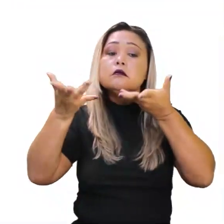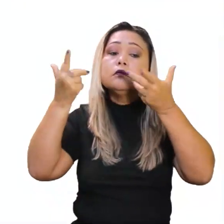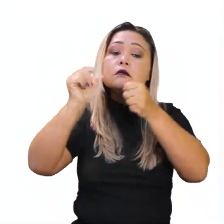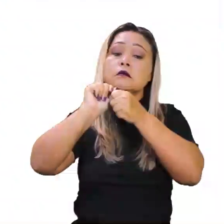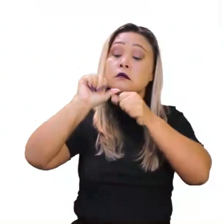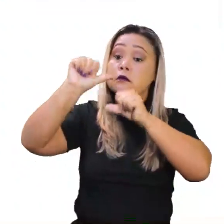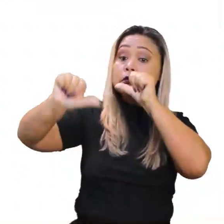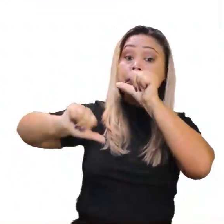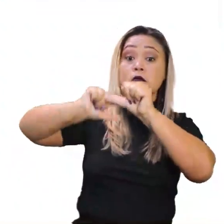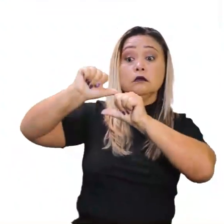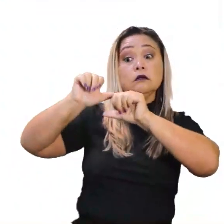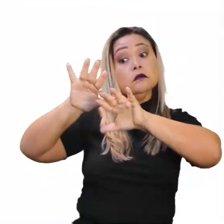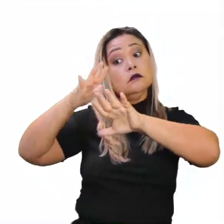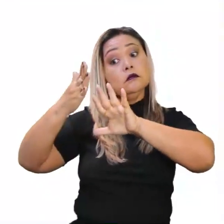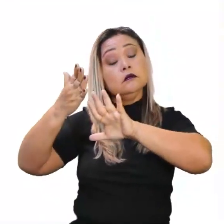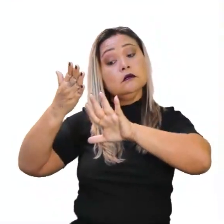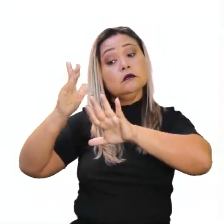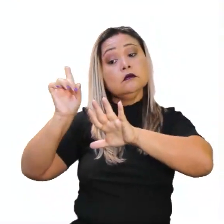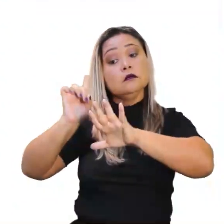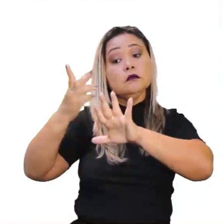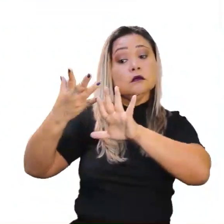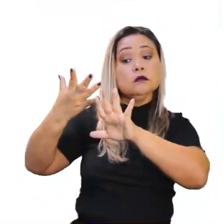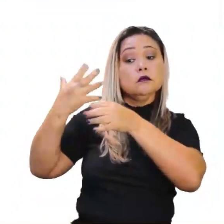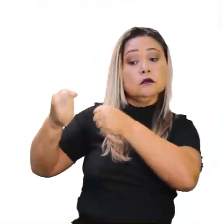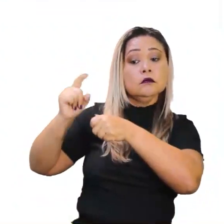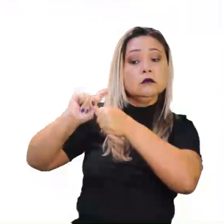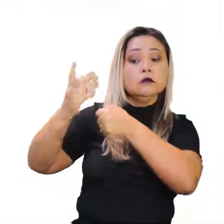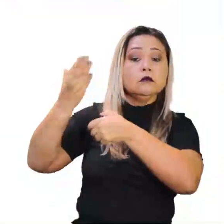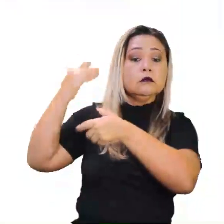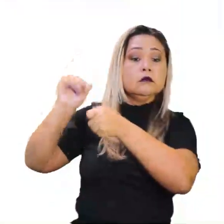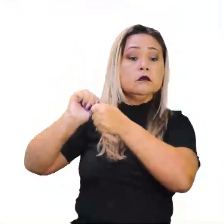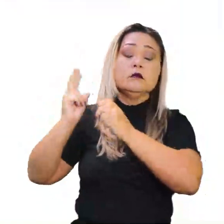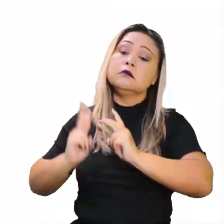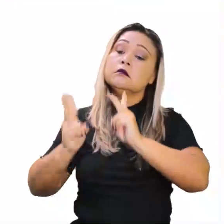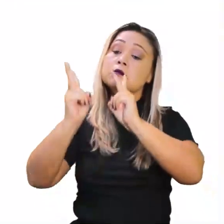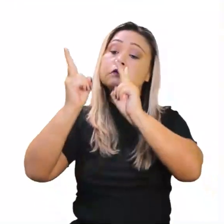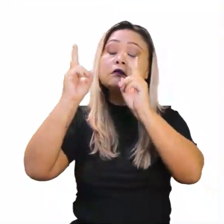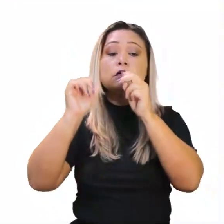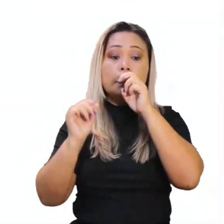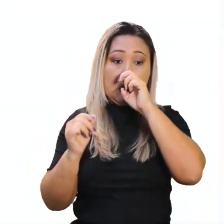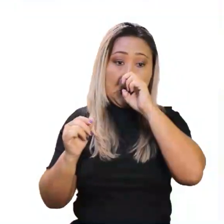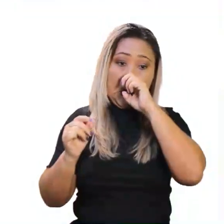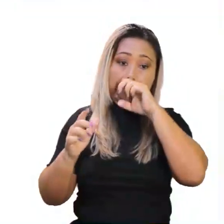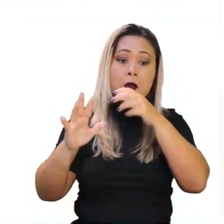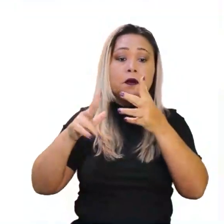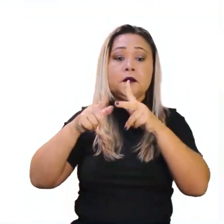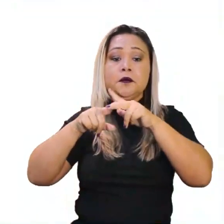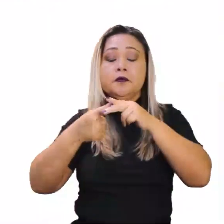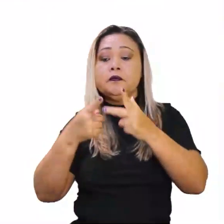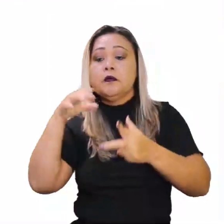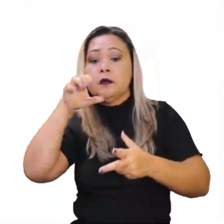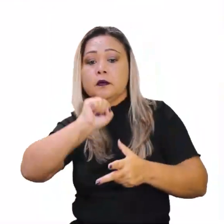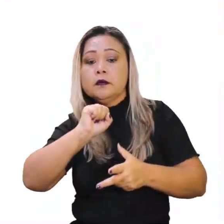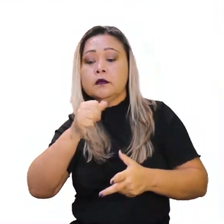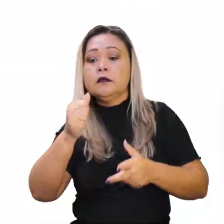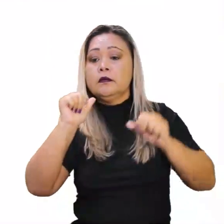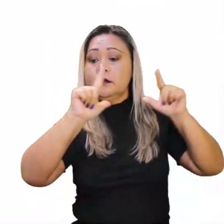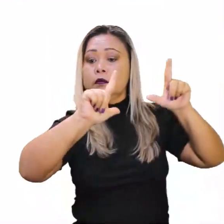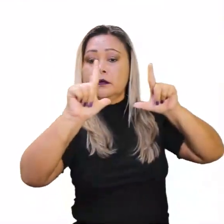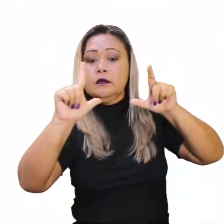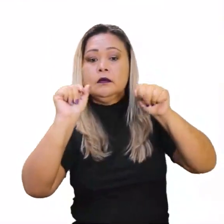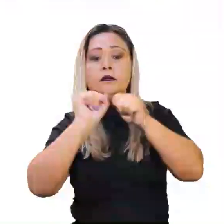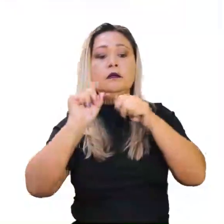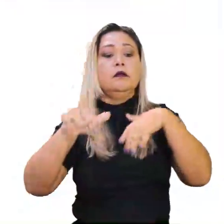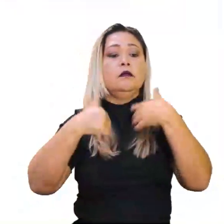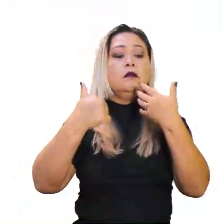exaltar essas transformações, negando o passado e valorizando a máquinas, velocidade e